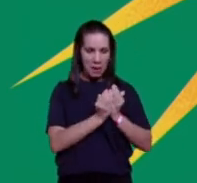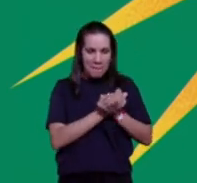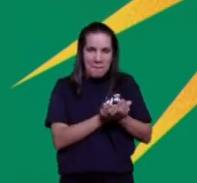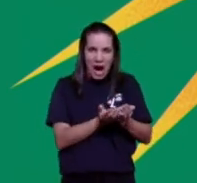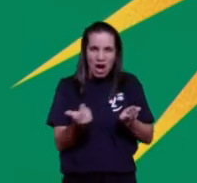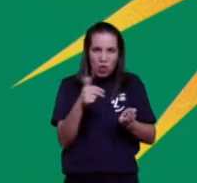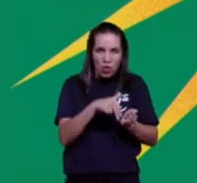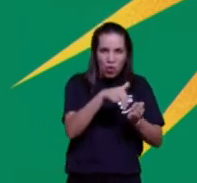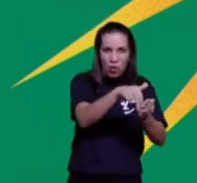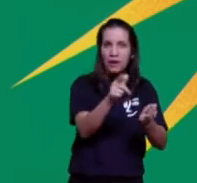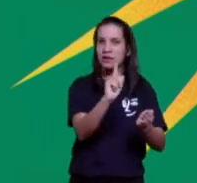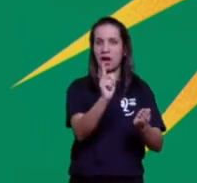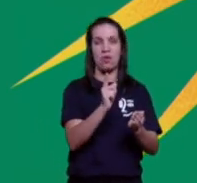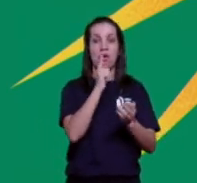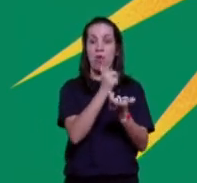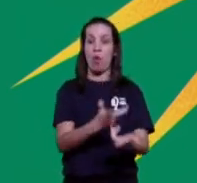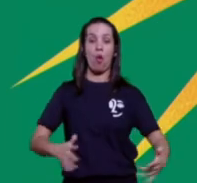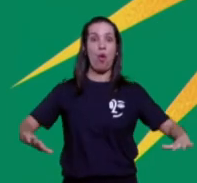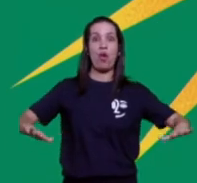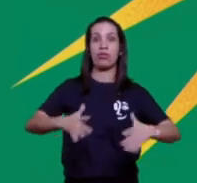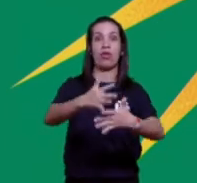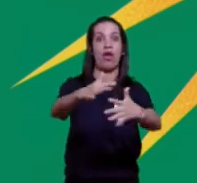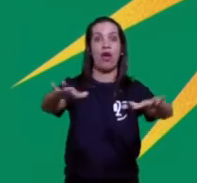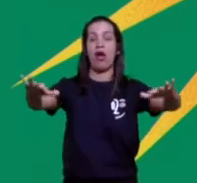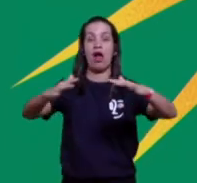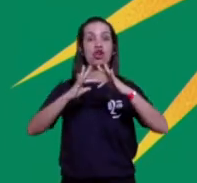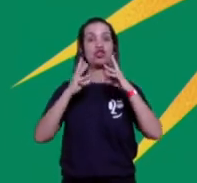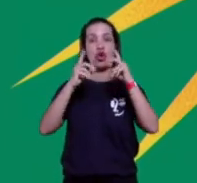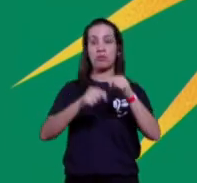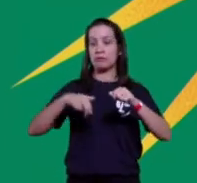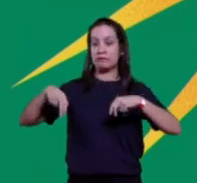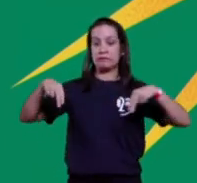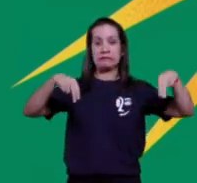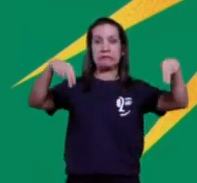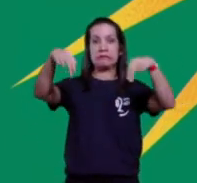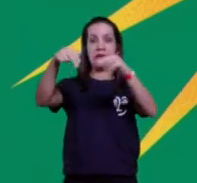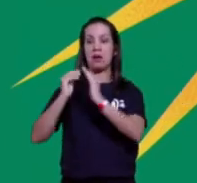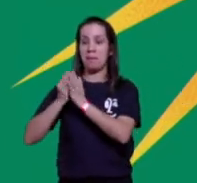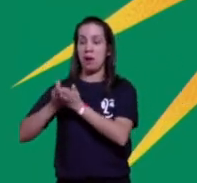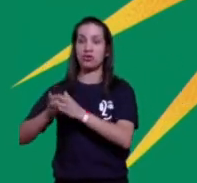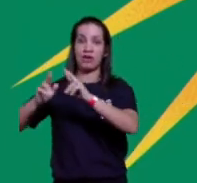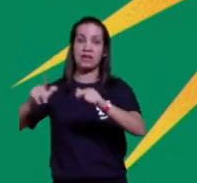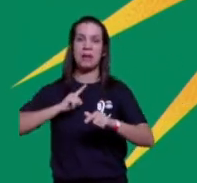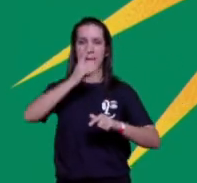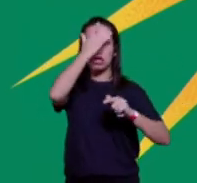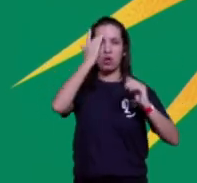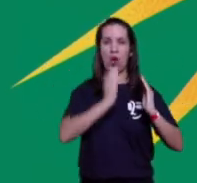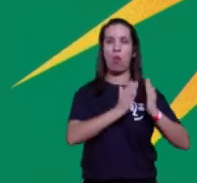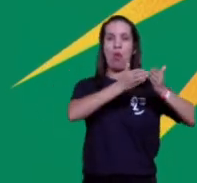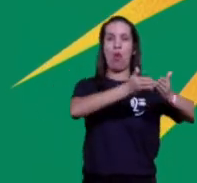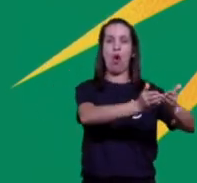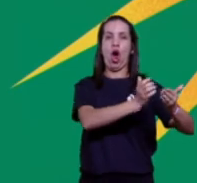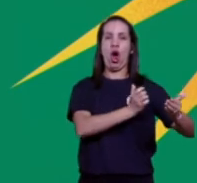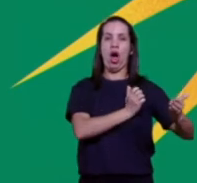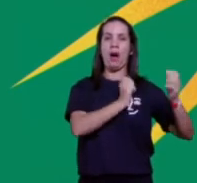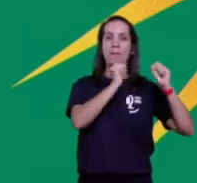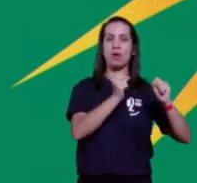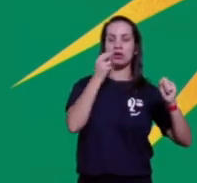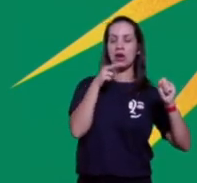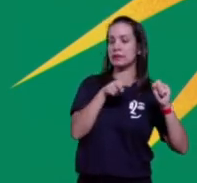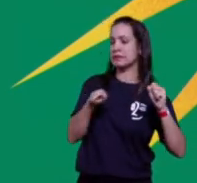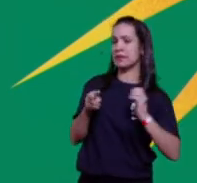Estamos todos no mesmo oceano, cada um no barco diferente. Então, quem está no Titanic precisa olhar para quem, para a Rose e para o